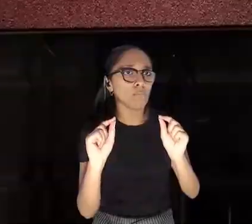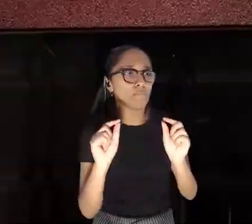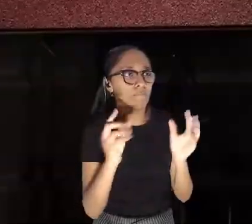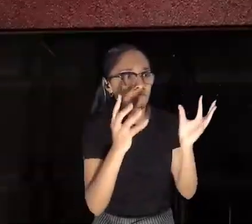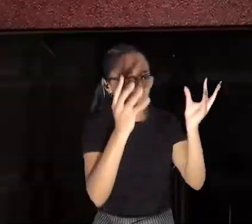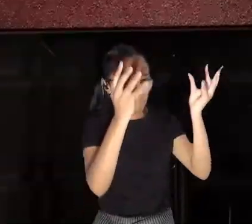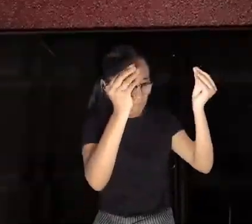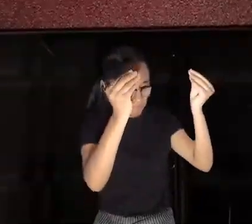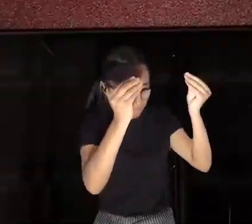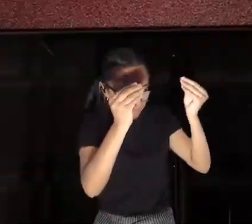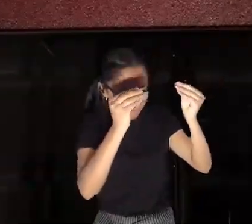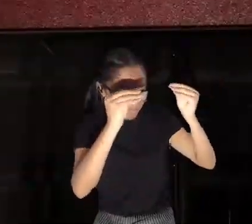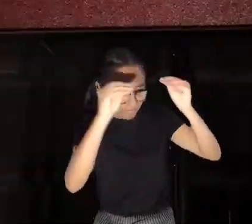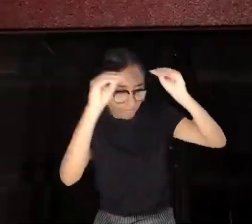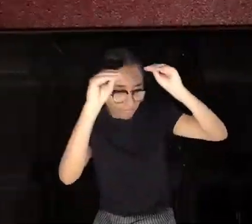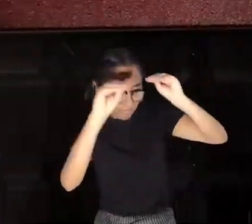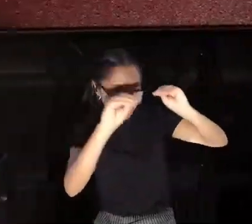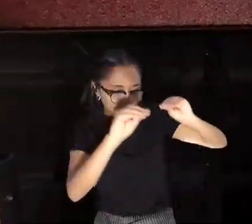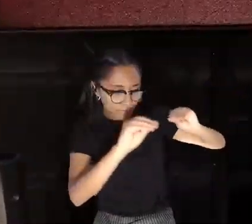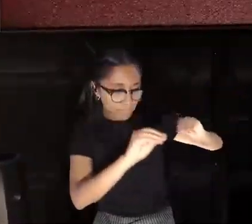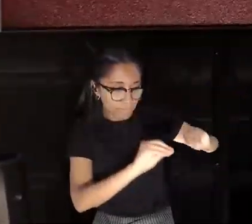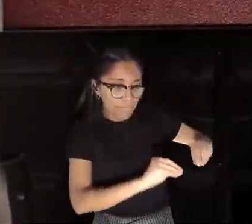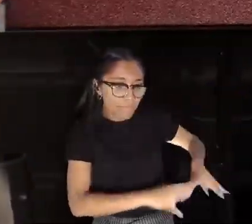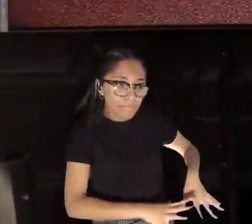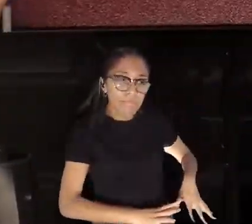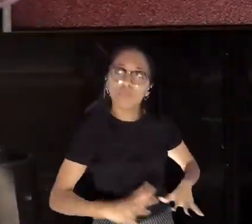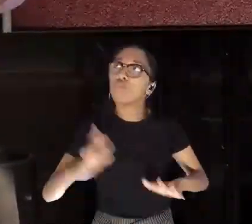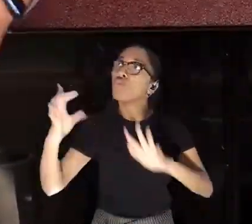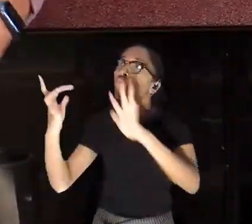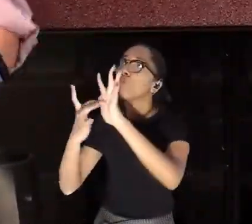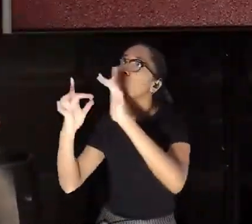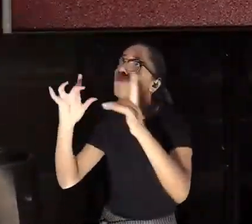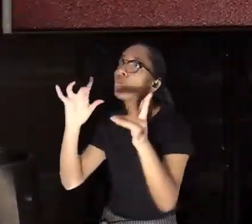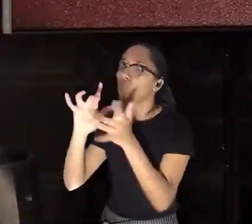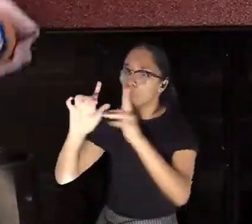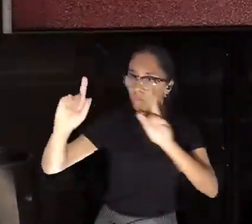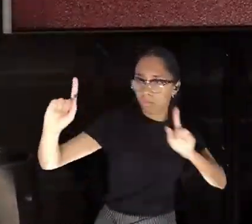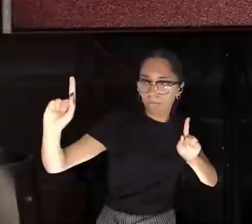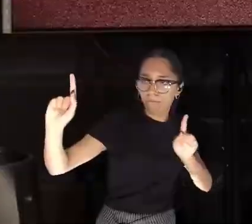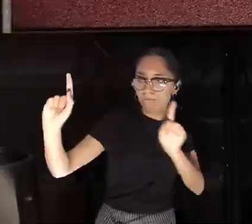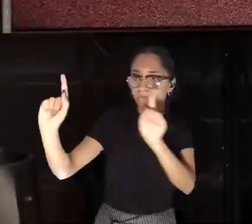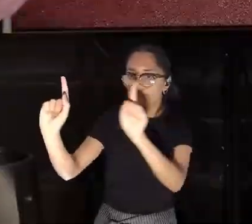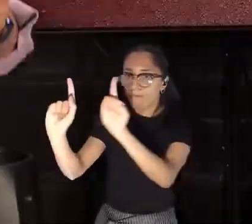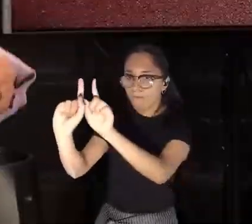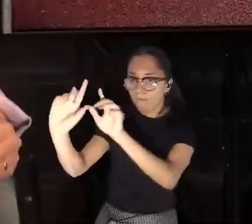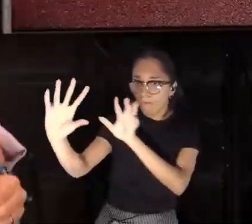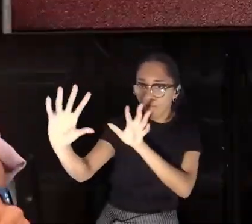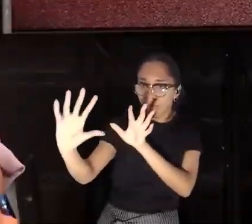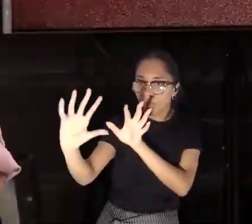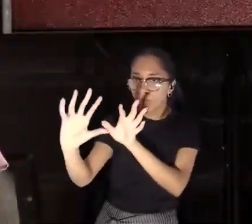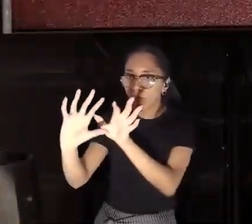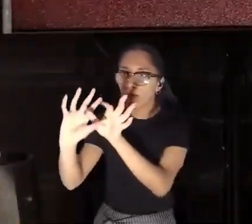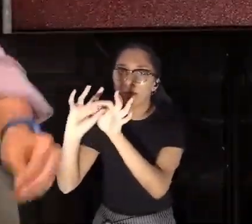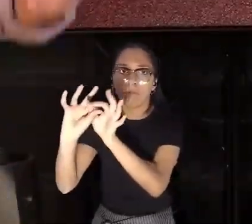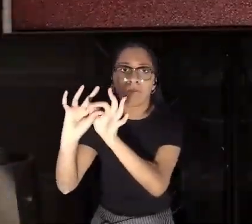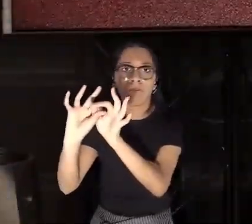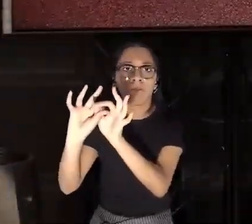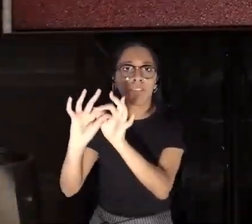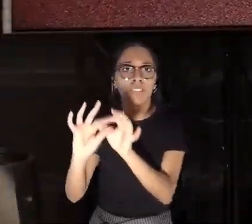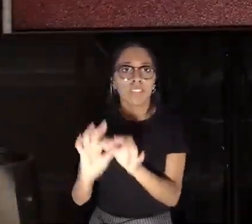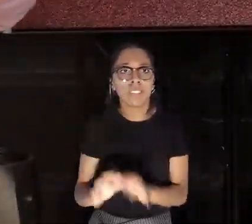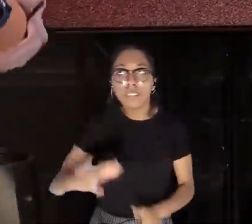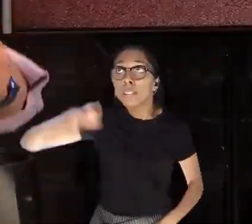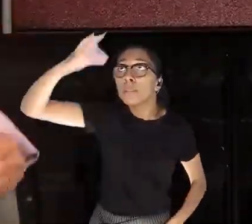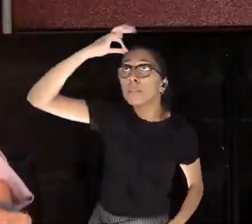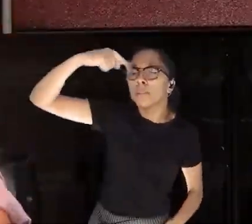estou crucificando o meu eu, porque eu pertenço a Cristo e vivo no Espírito. Pela força do Espírito você vence o pecado, pela